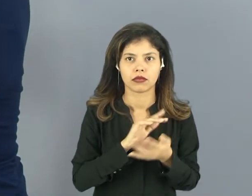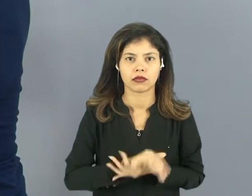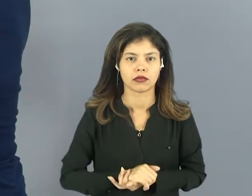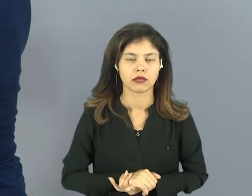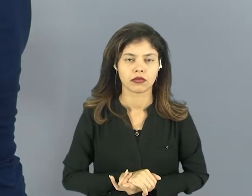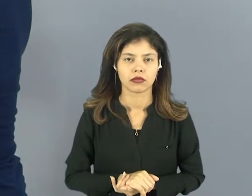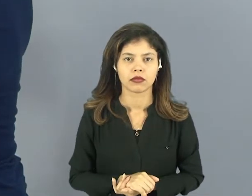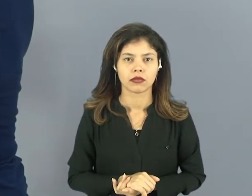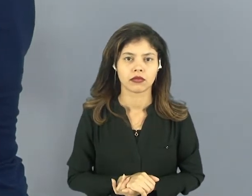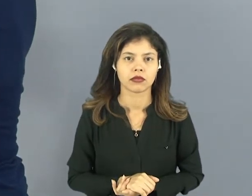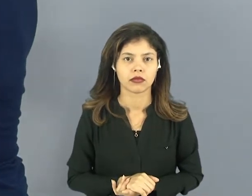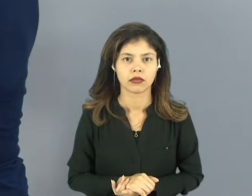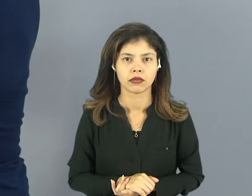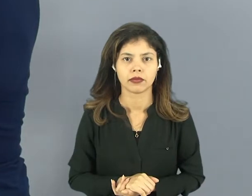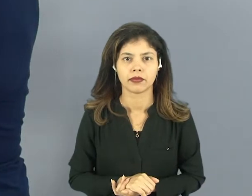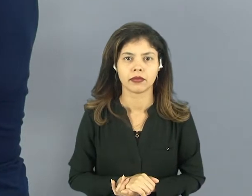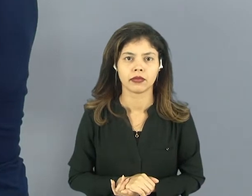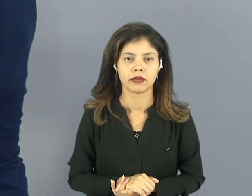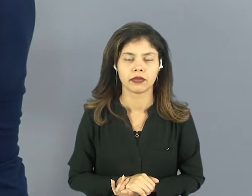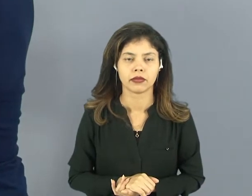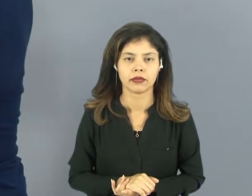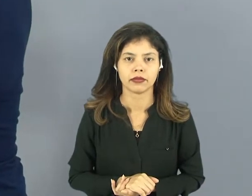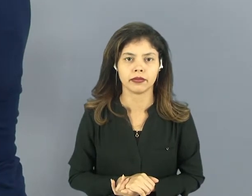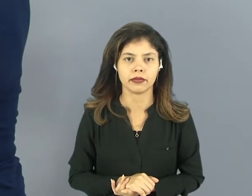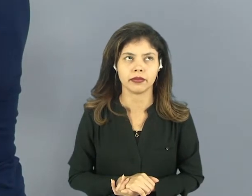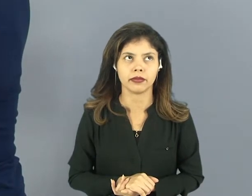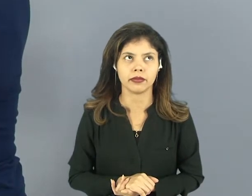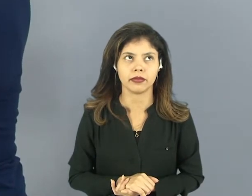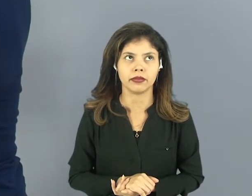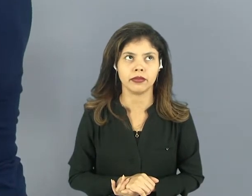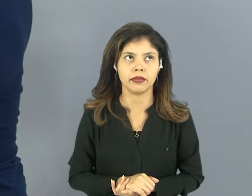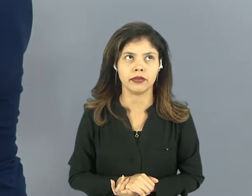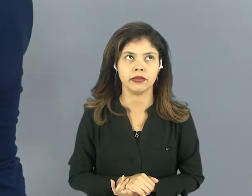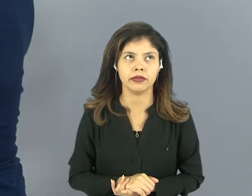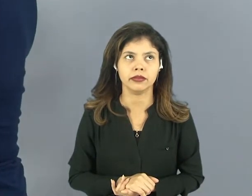da Jane aqui e o do Marcos aqui.